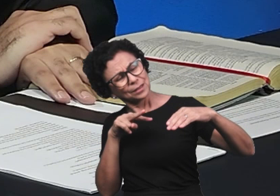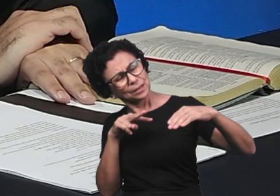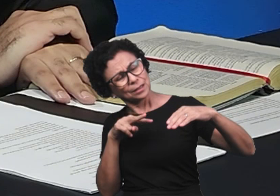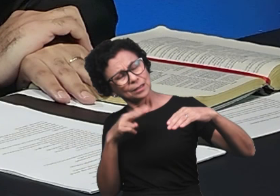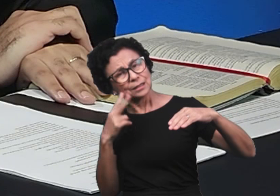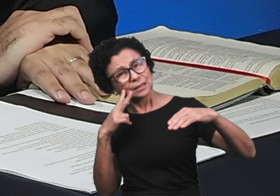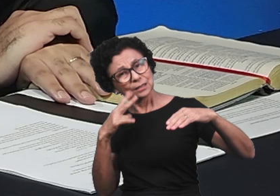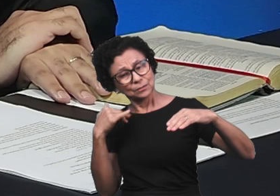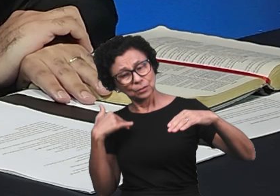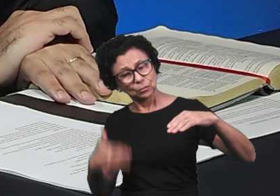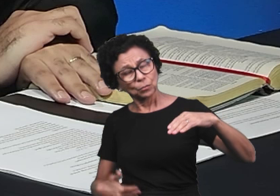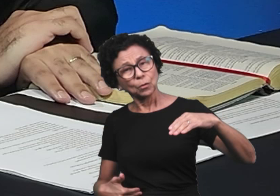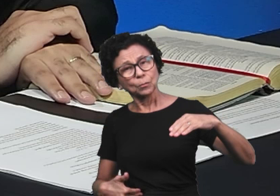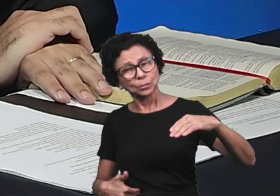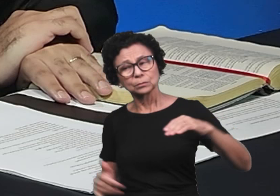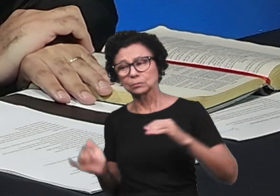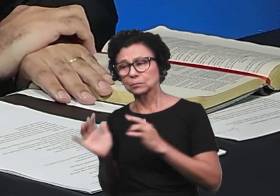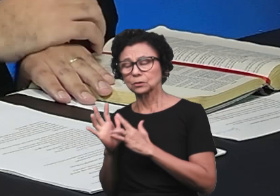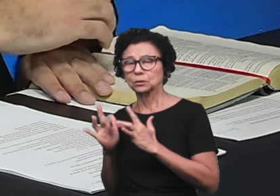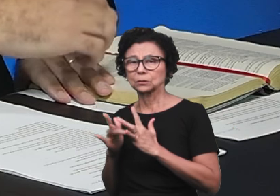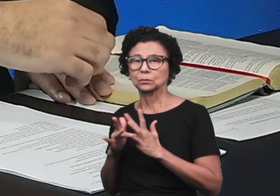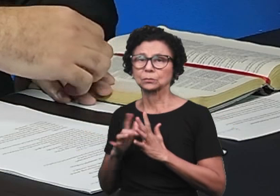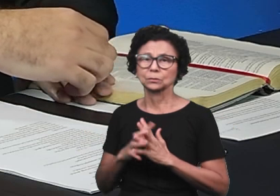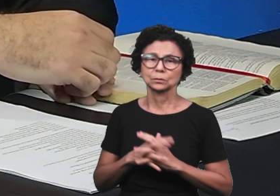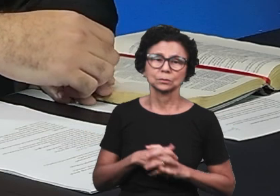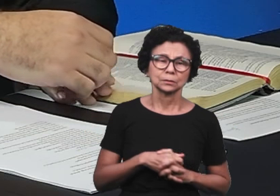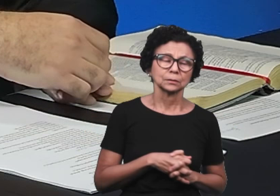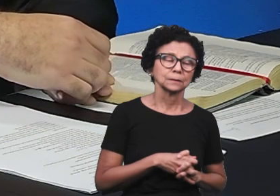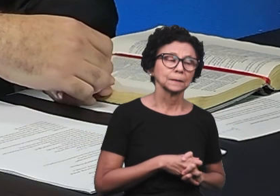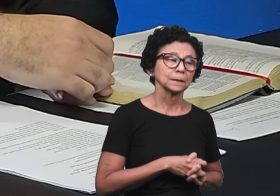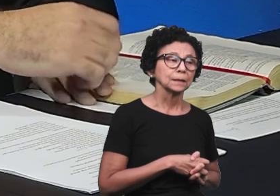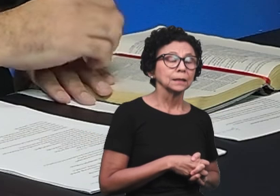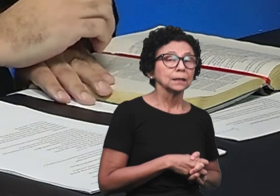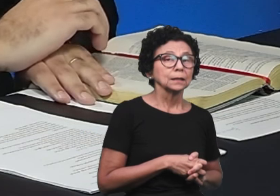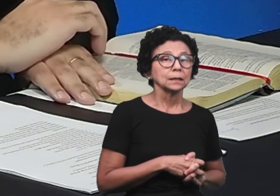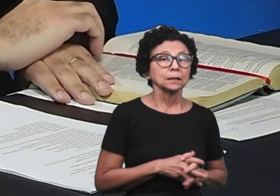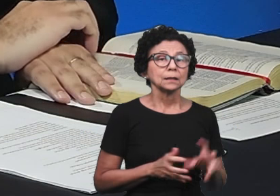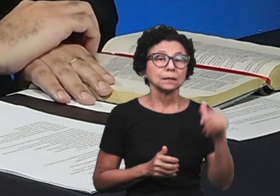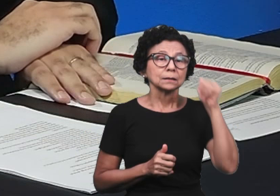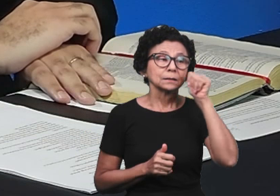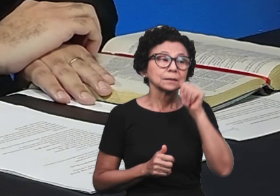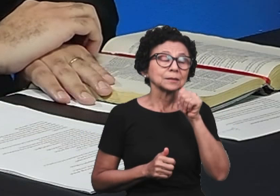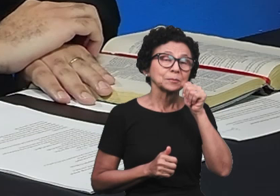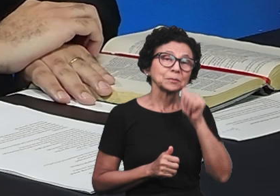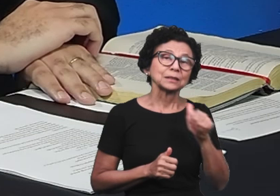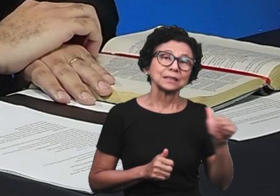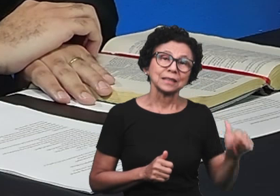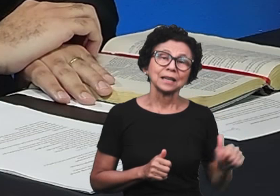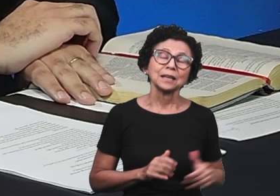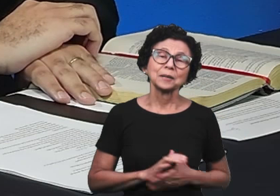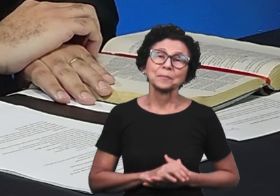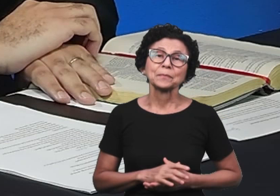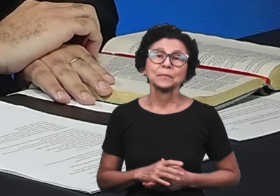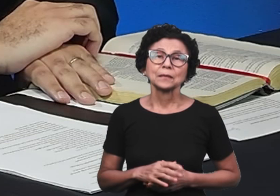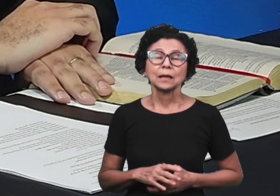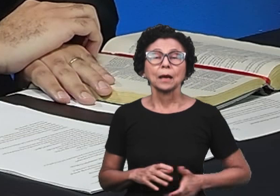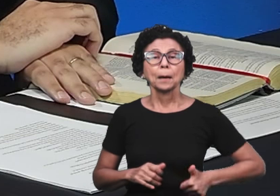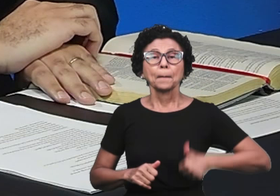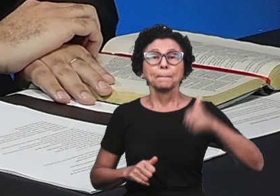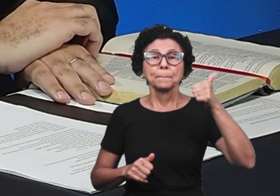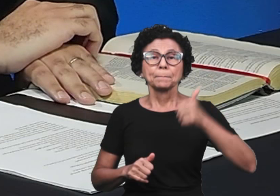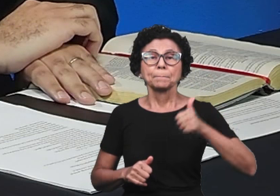ela. E Maria Madalena, então, ela se torna a primeira testemunha